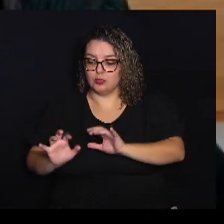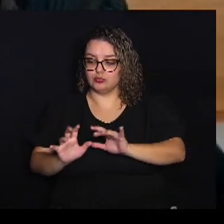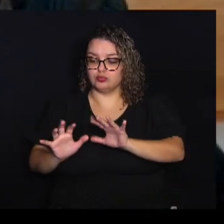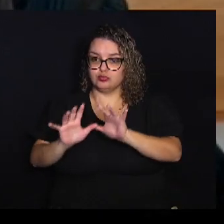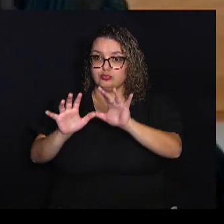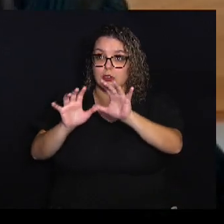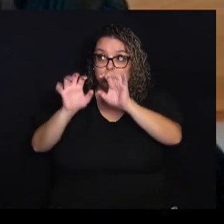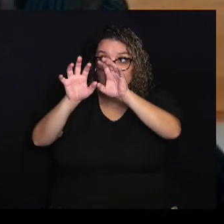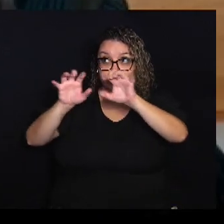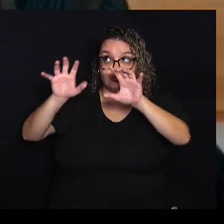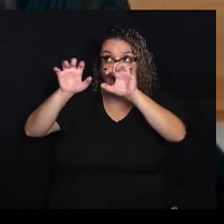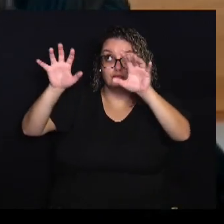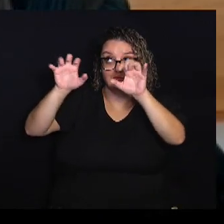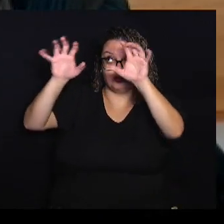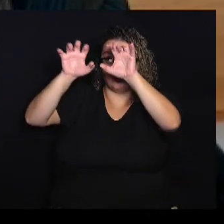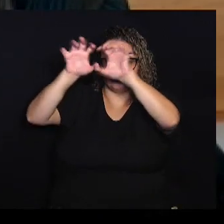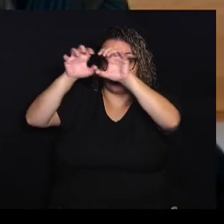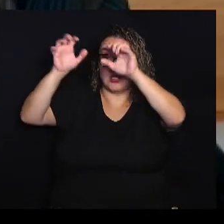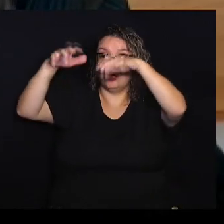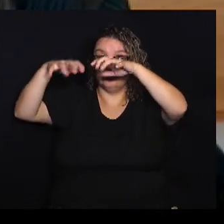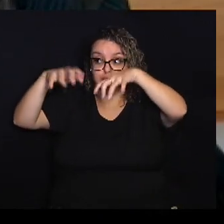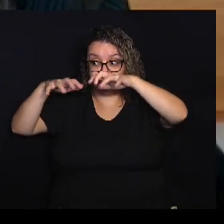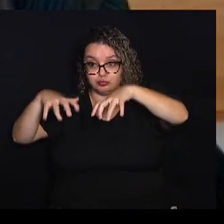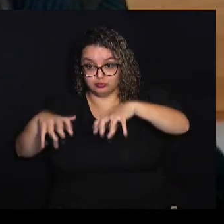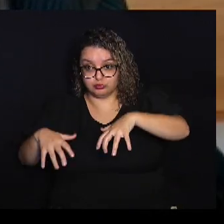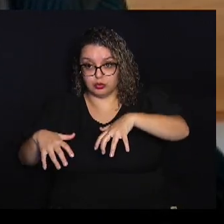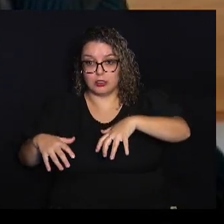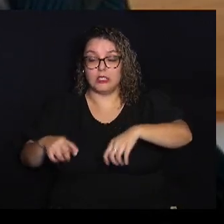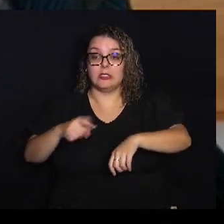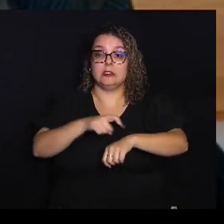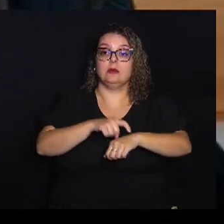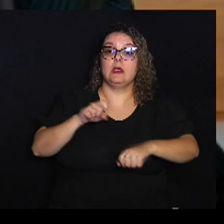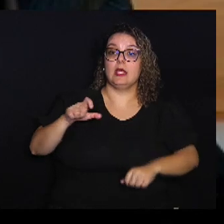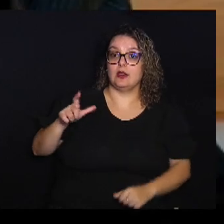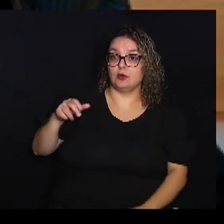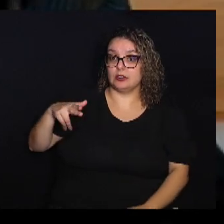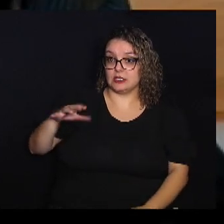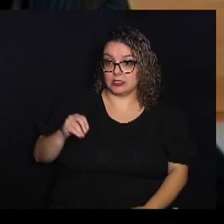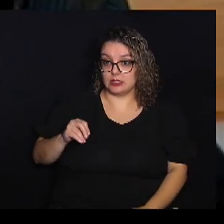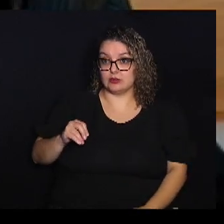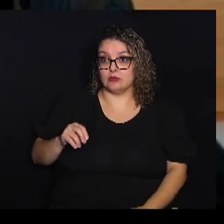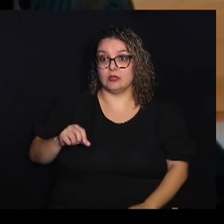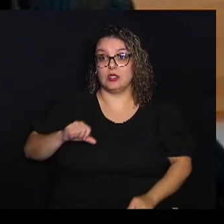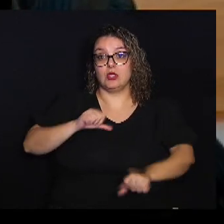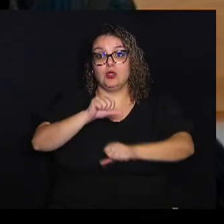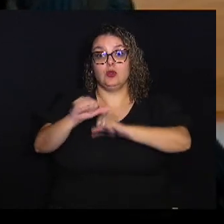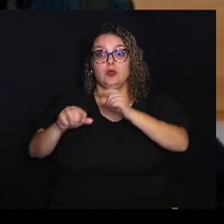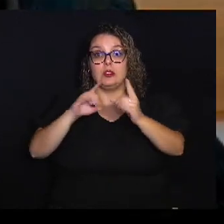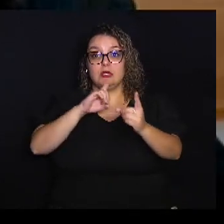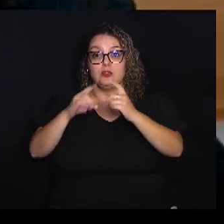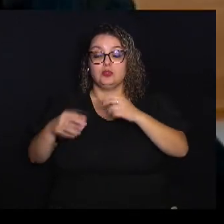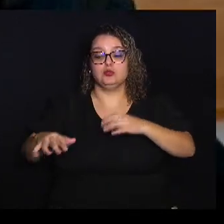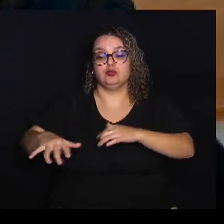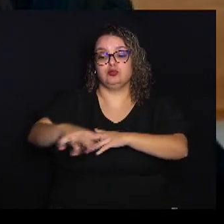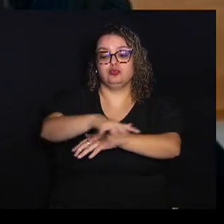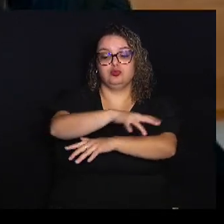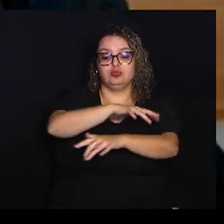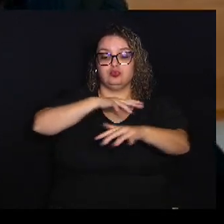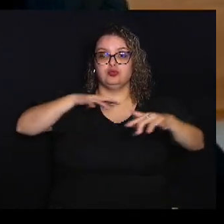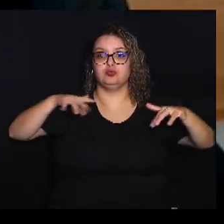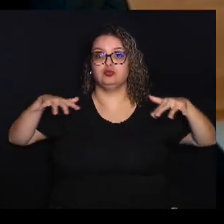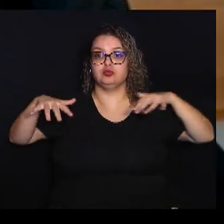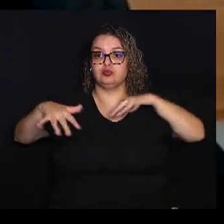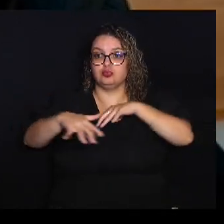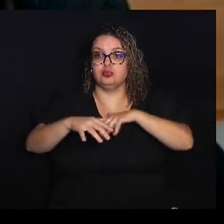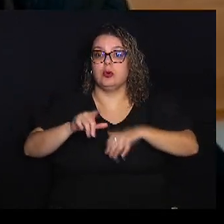formação de nuvem, tem formação de chuva. Então, em tempos de El Niño, a gente altera a dinâmica da circulação geral, afeta